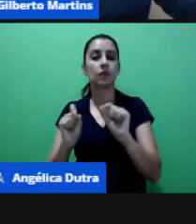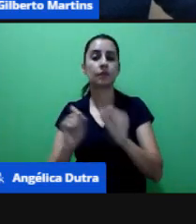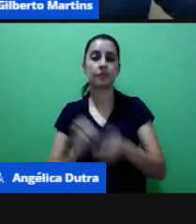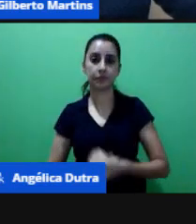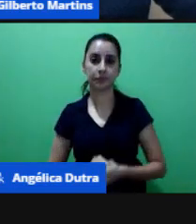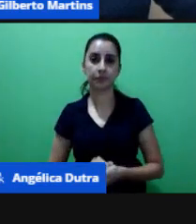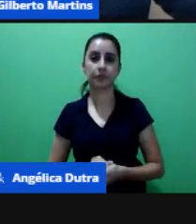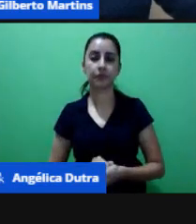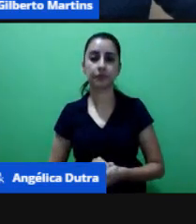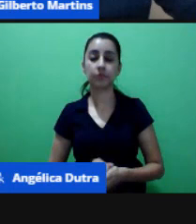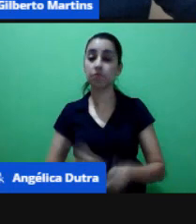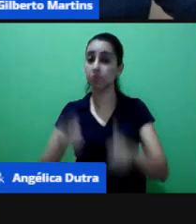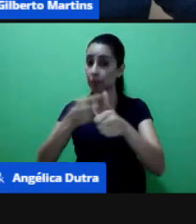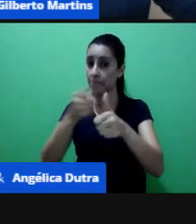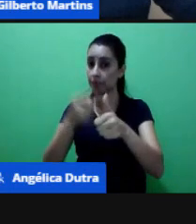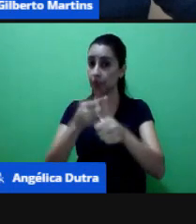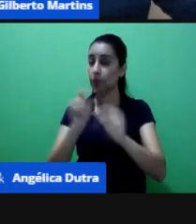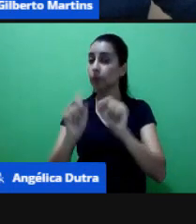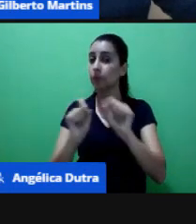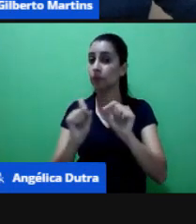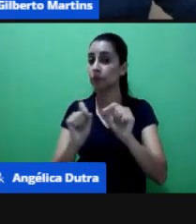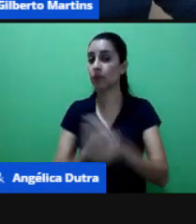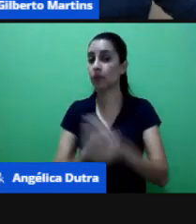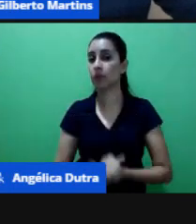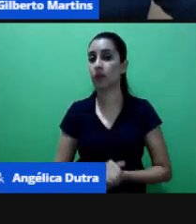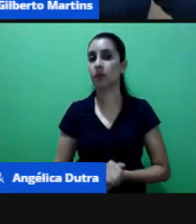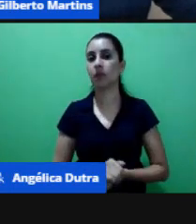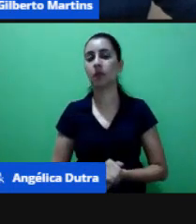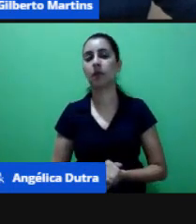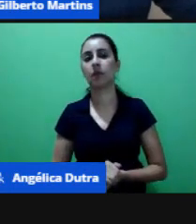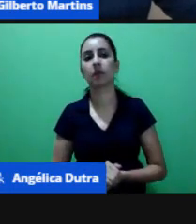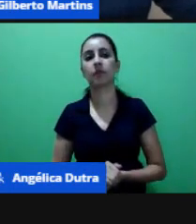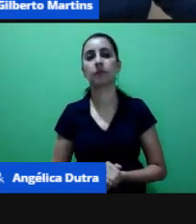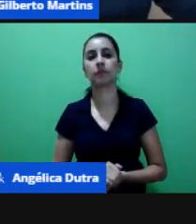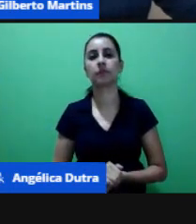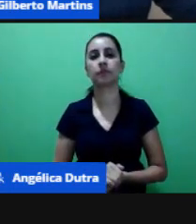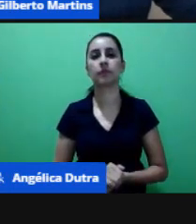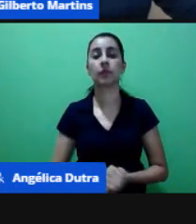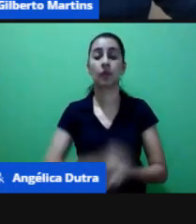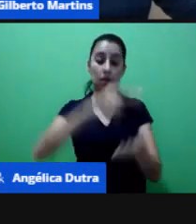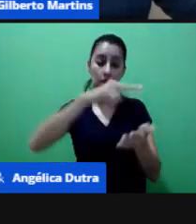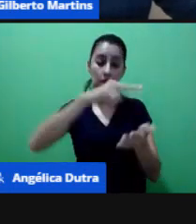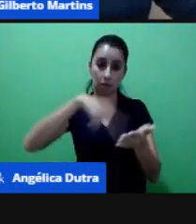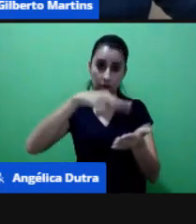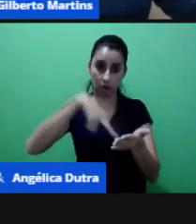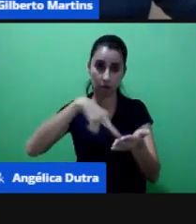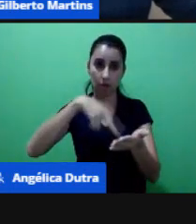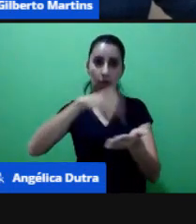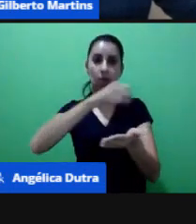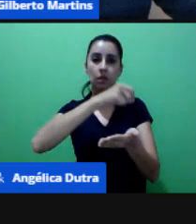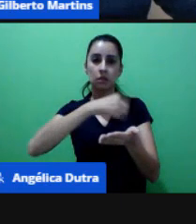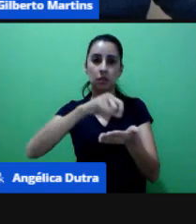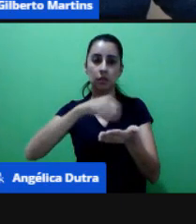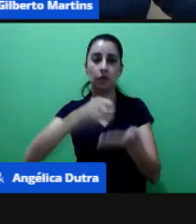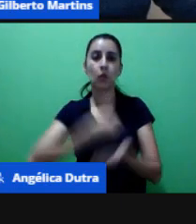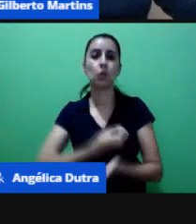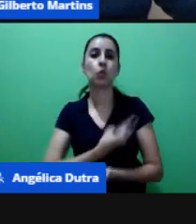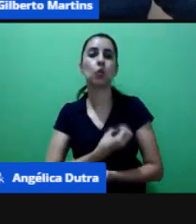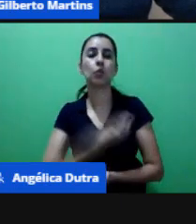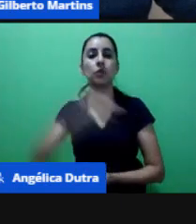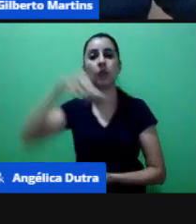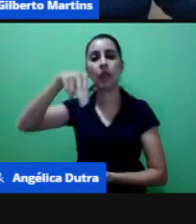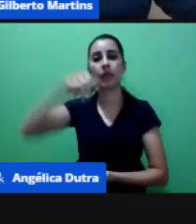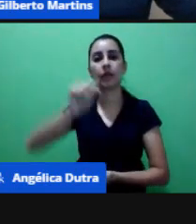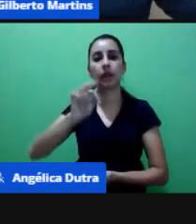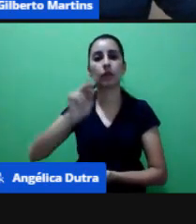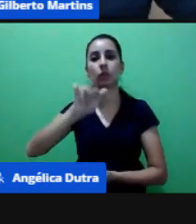aprendizagem? O primeiro item está elencado assim, que ele deve ler, escrever números naturais,